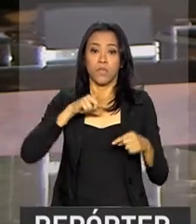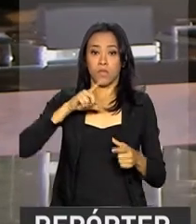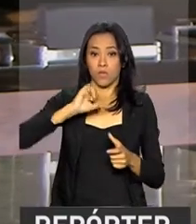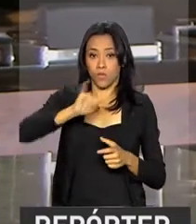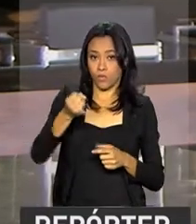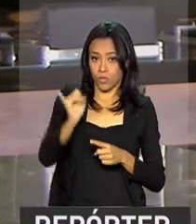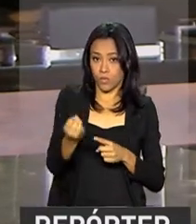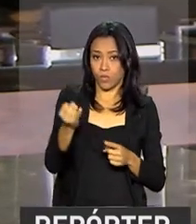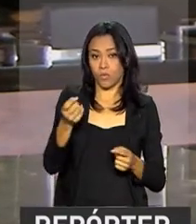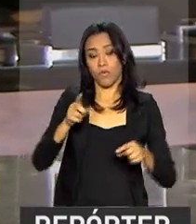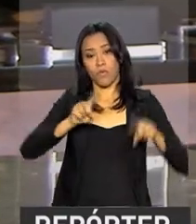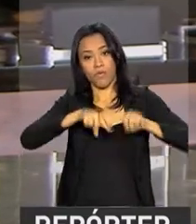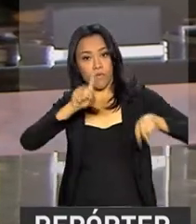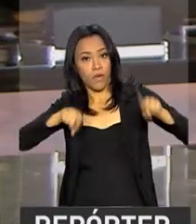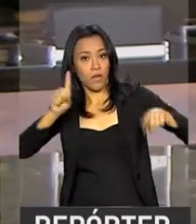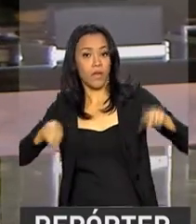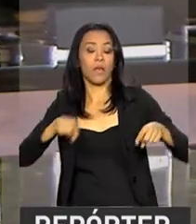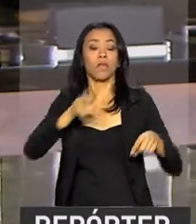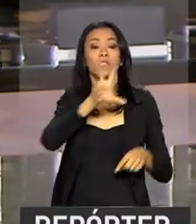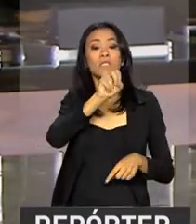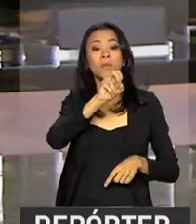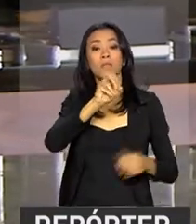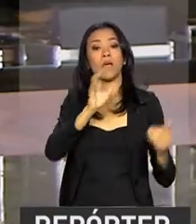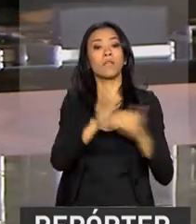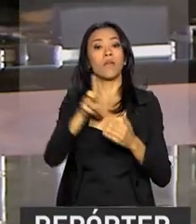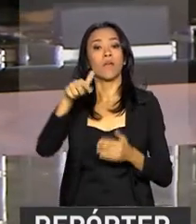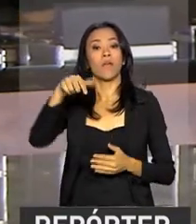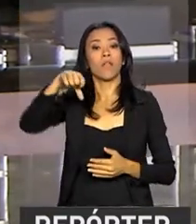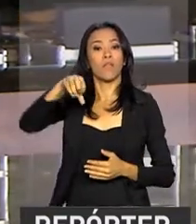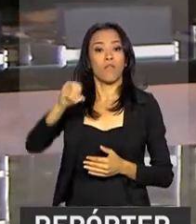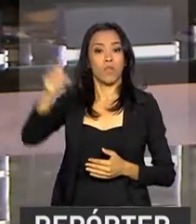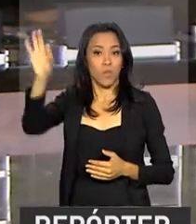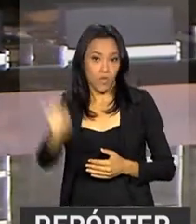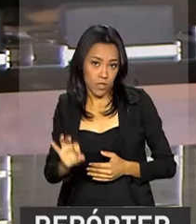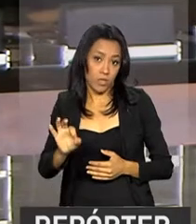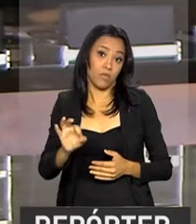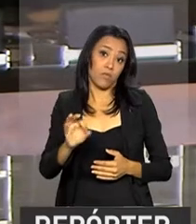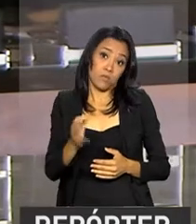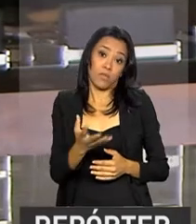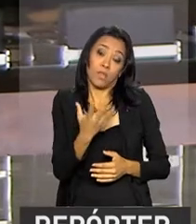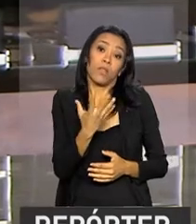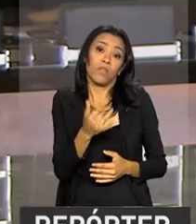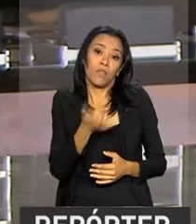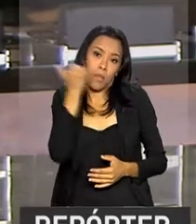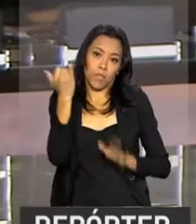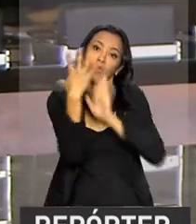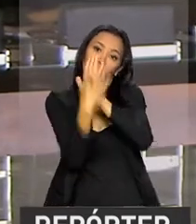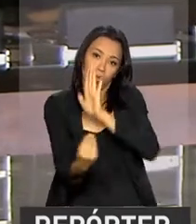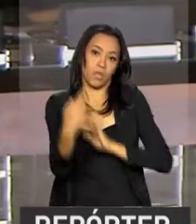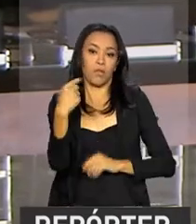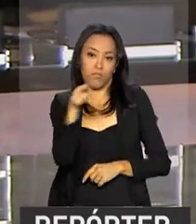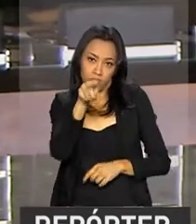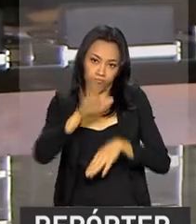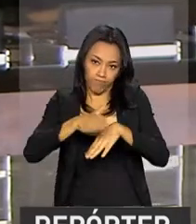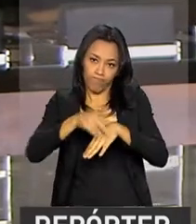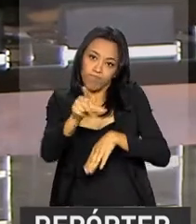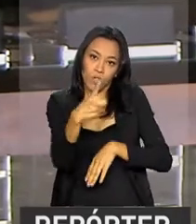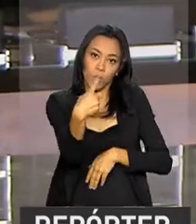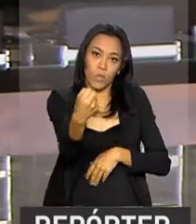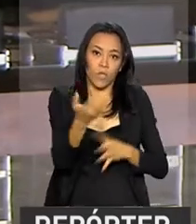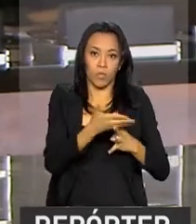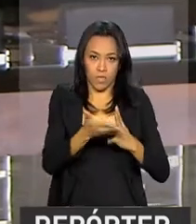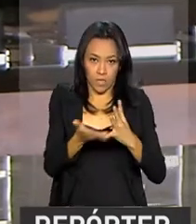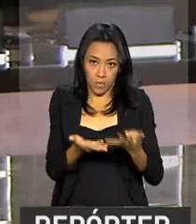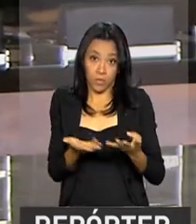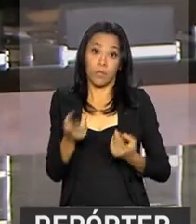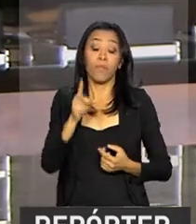podem variar de 50% a 90% de acordo com a modalidade de pagamento escolhida e de